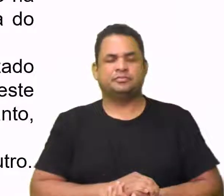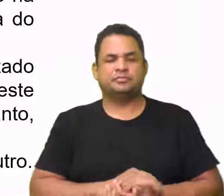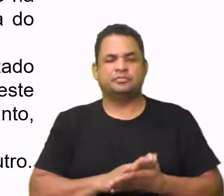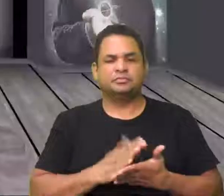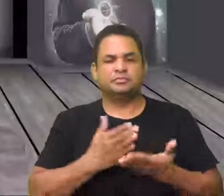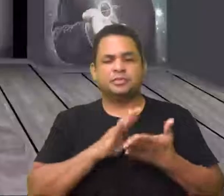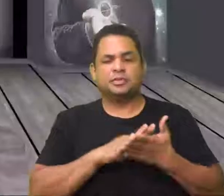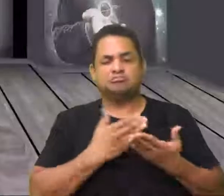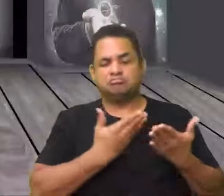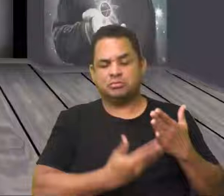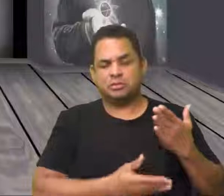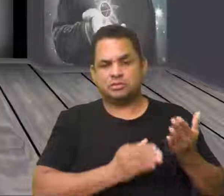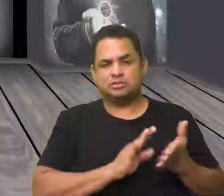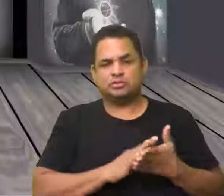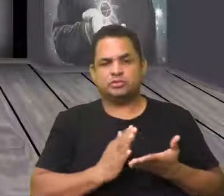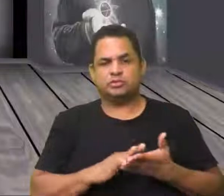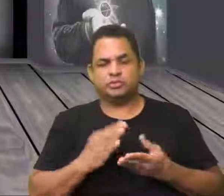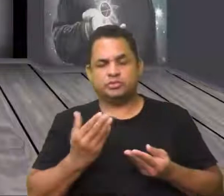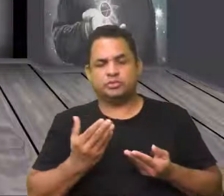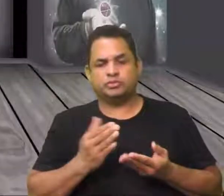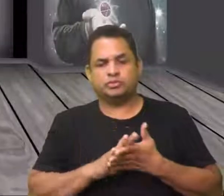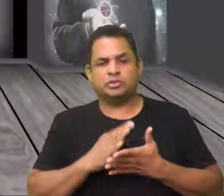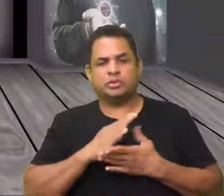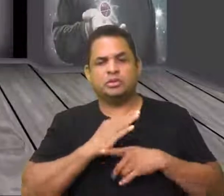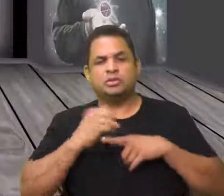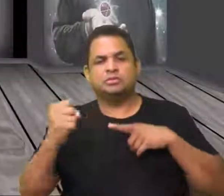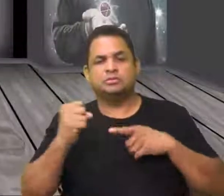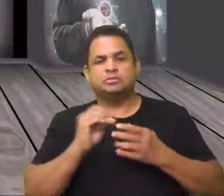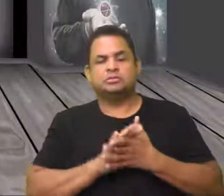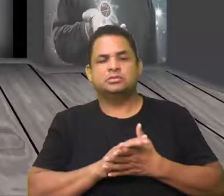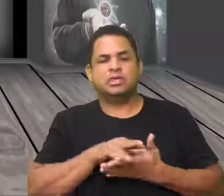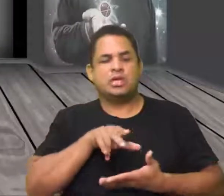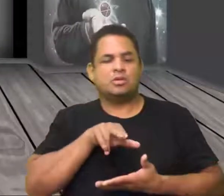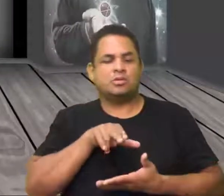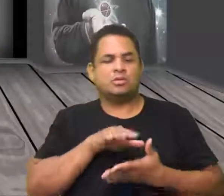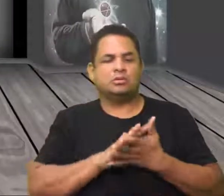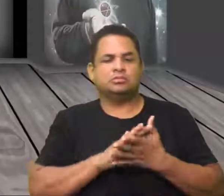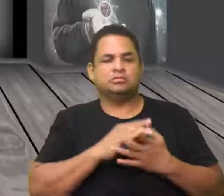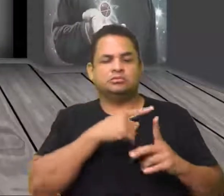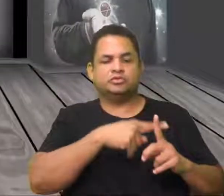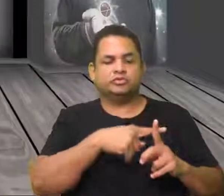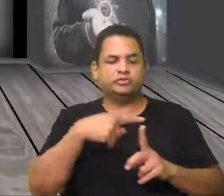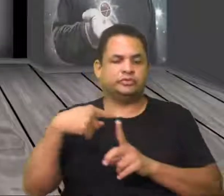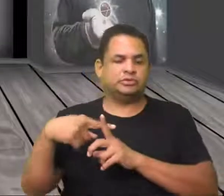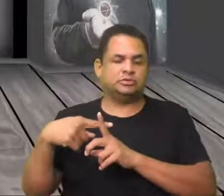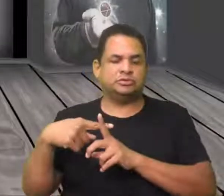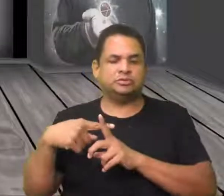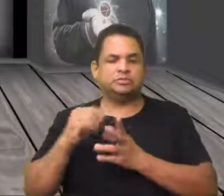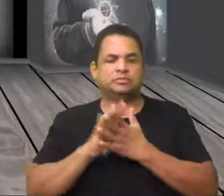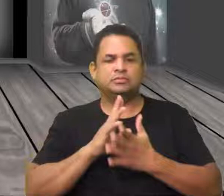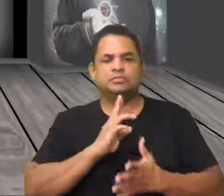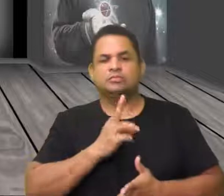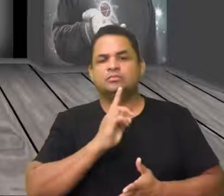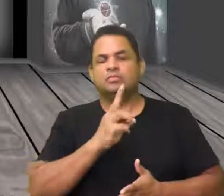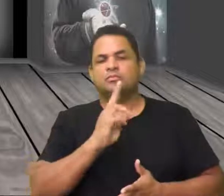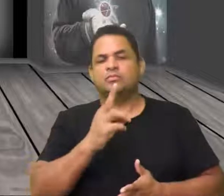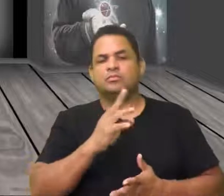perde, outro ganha. A quantidade de cargas é iguais. Por isso que é importante saber o processo. Processo de